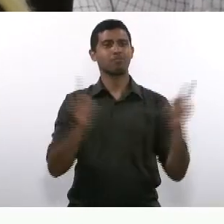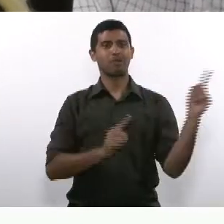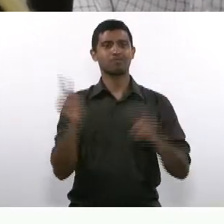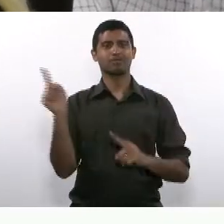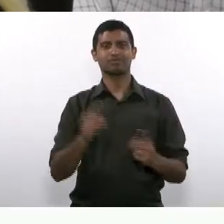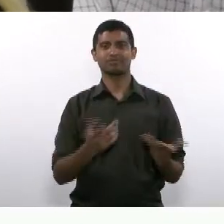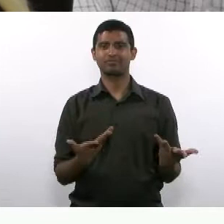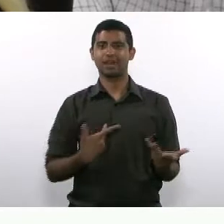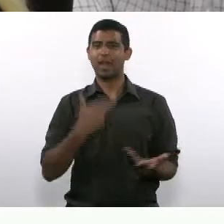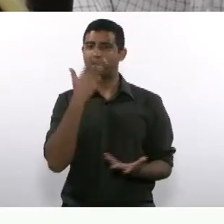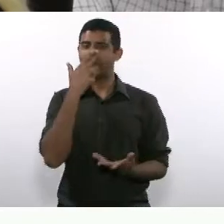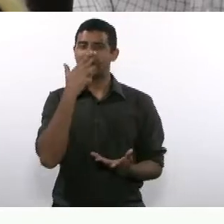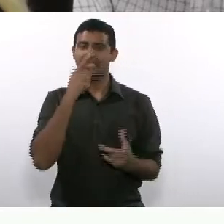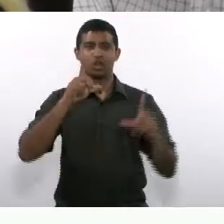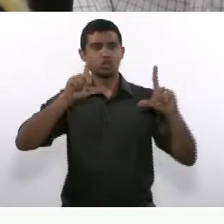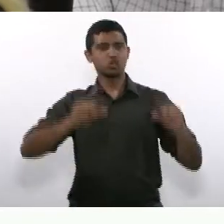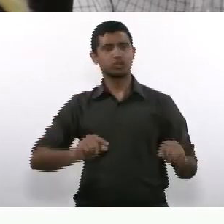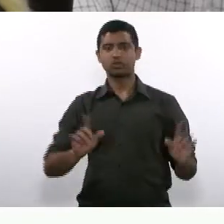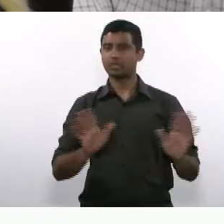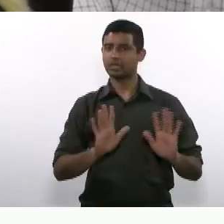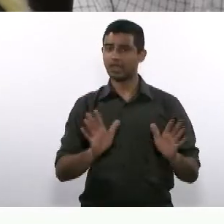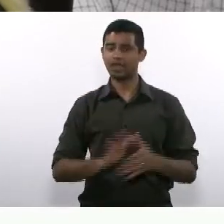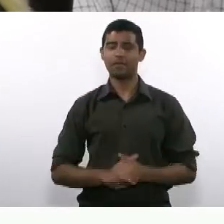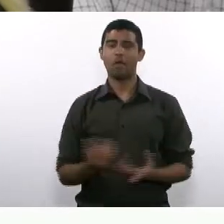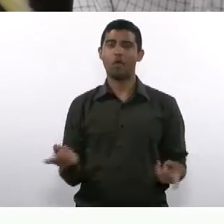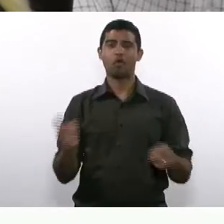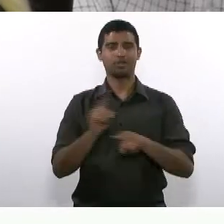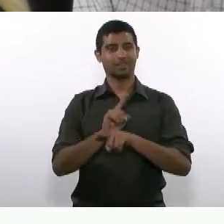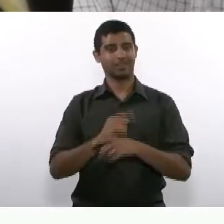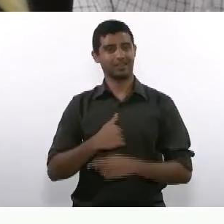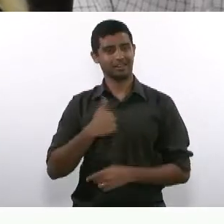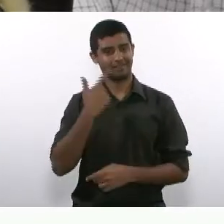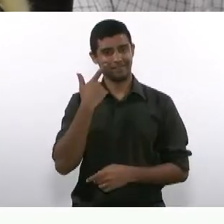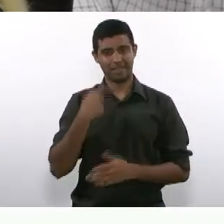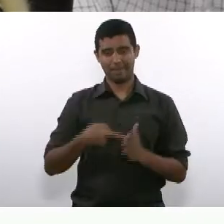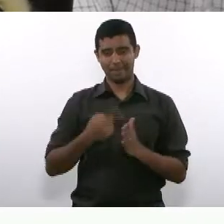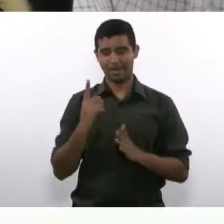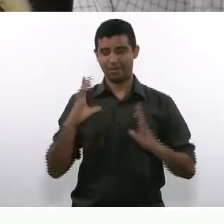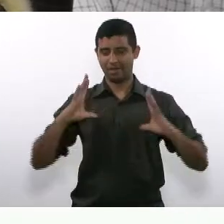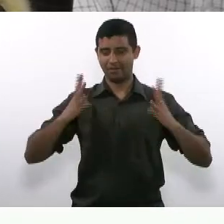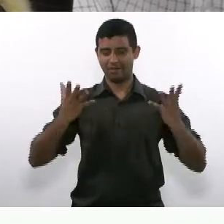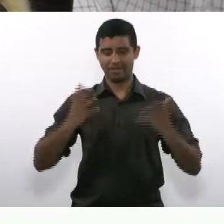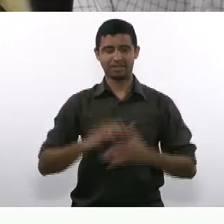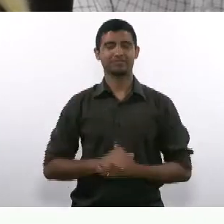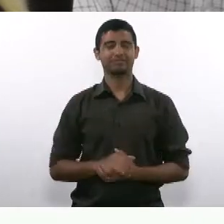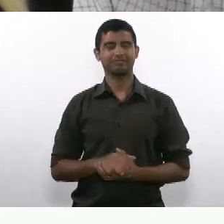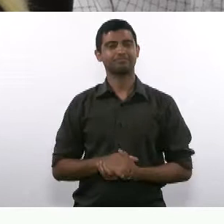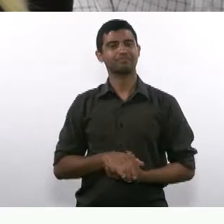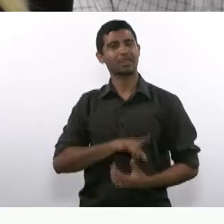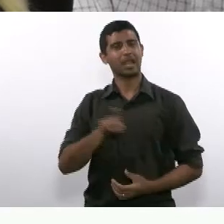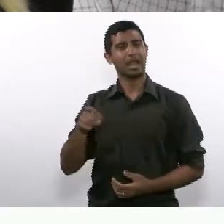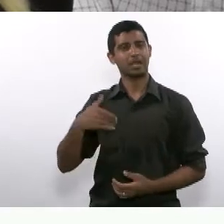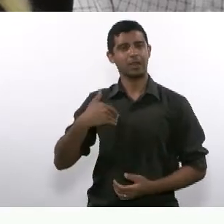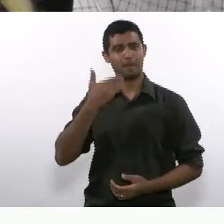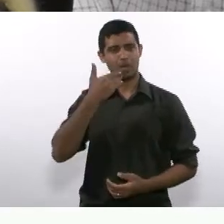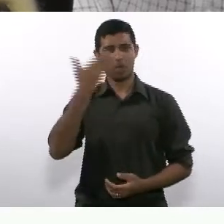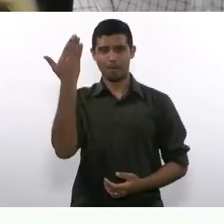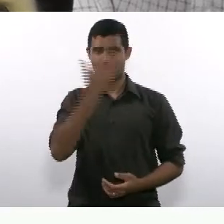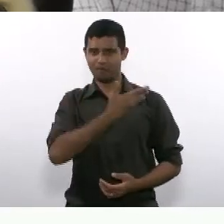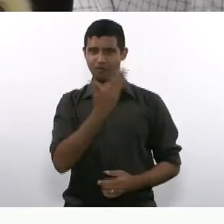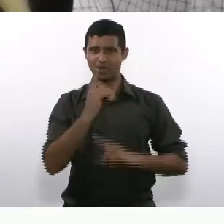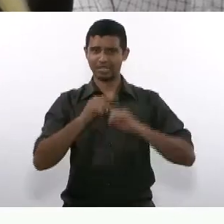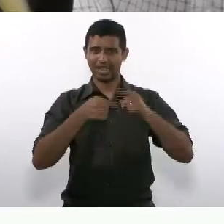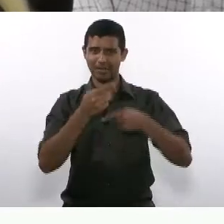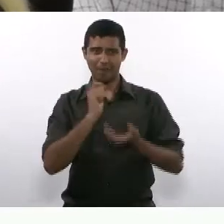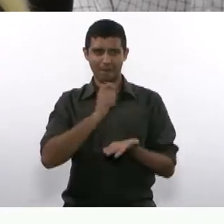parecia que ia diminuir a arrecadação e não. O primeiro evento que a gente deu diferimento, eles comprovaram depois para a gente,